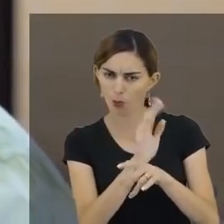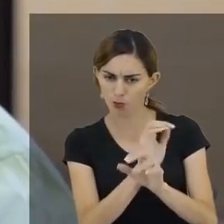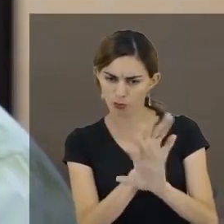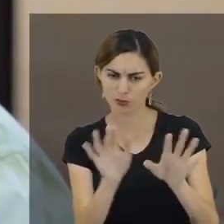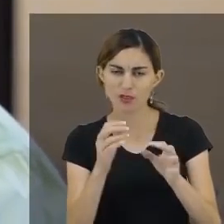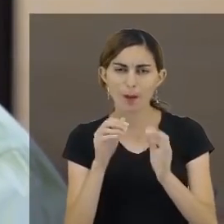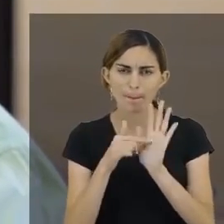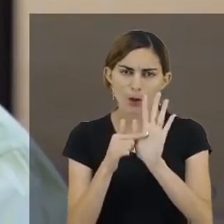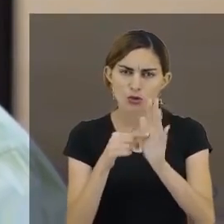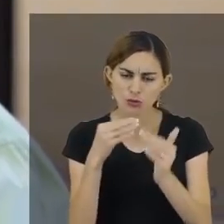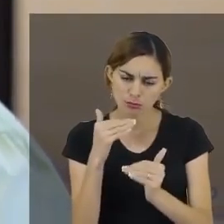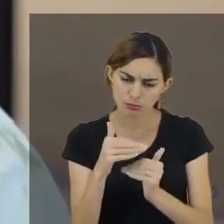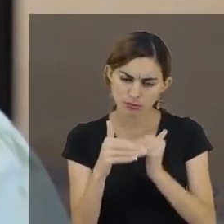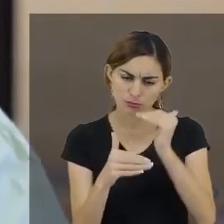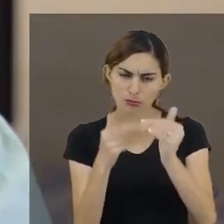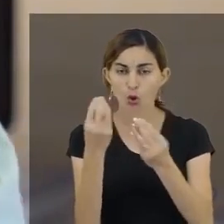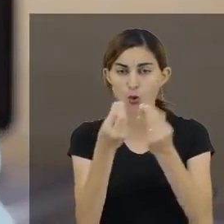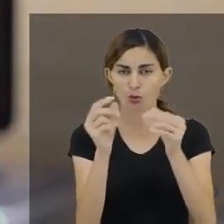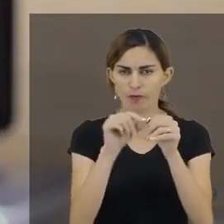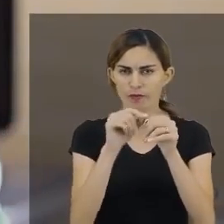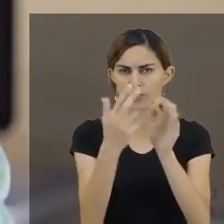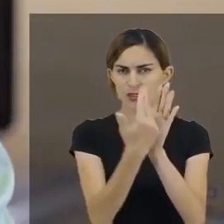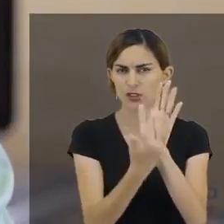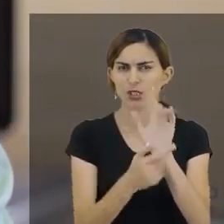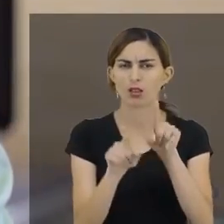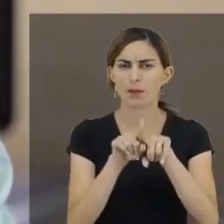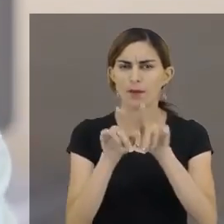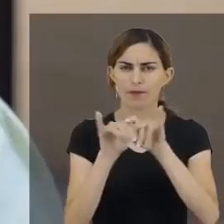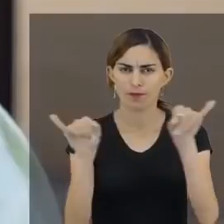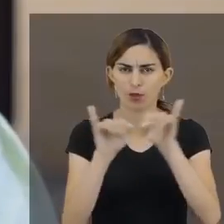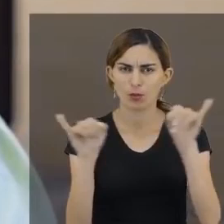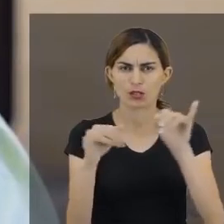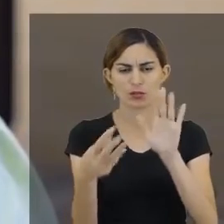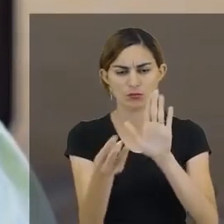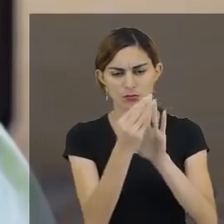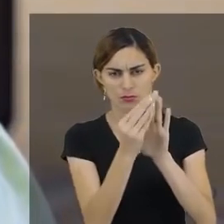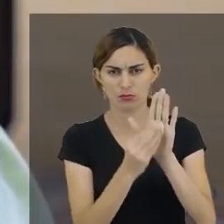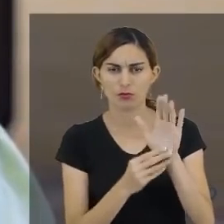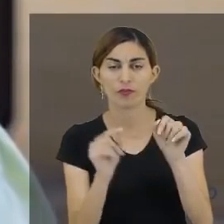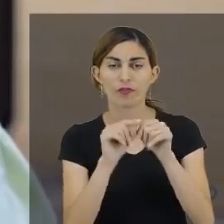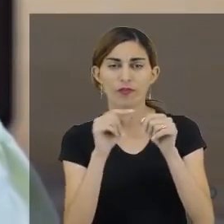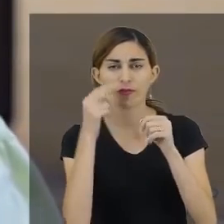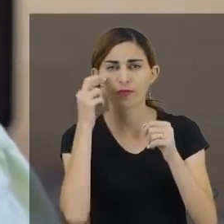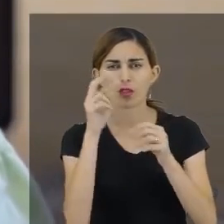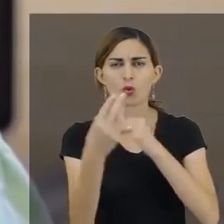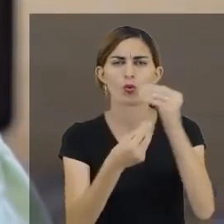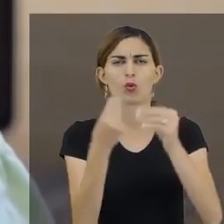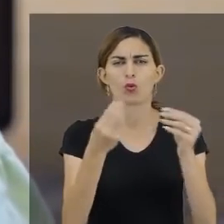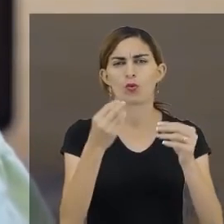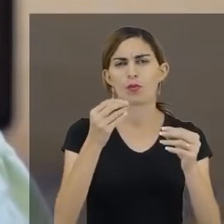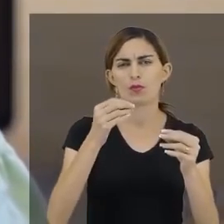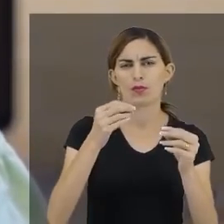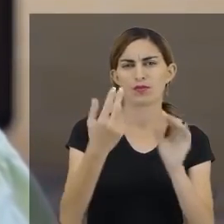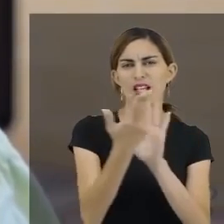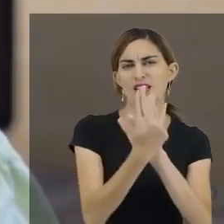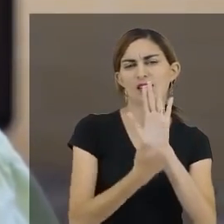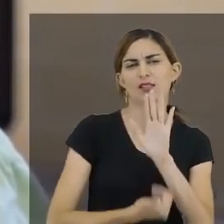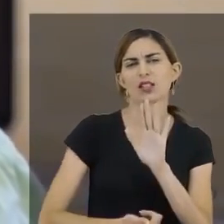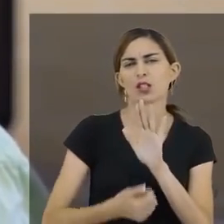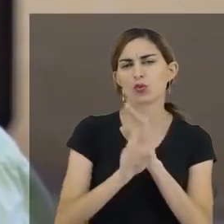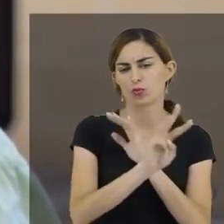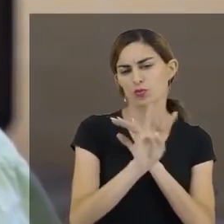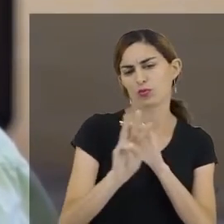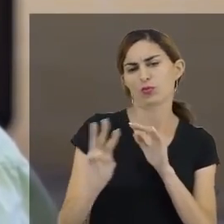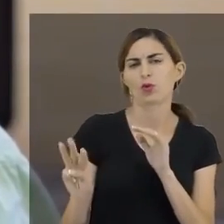passo como fazer esse desenho, incluindo outras informações, vocês vão ver como produzir um layout de